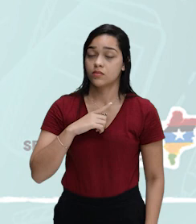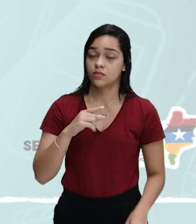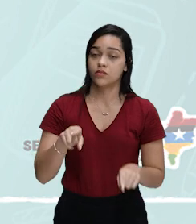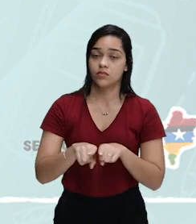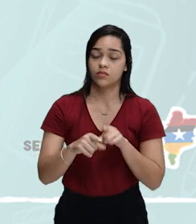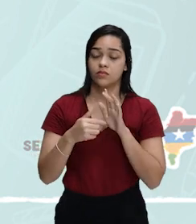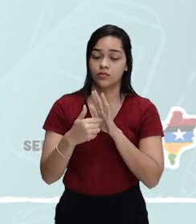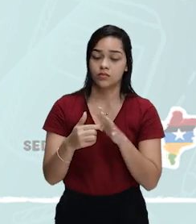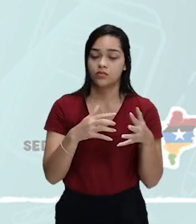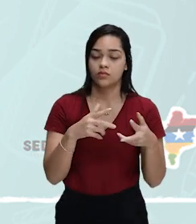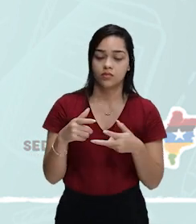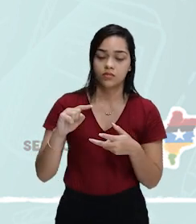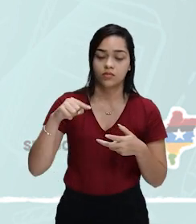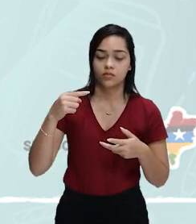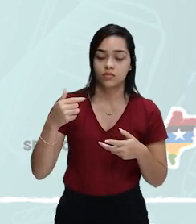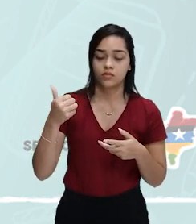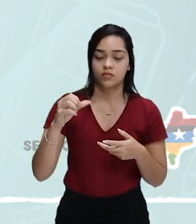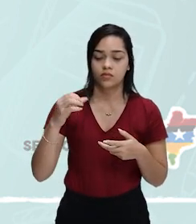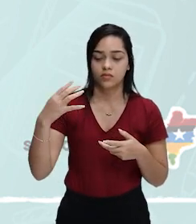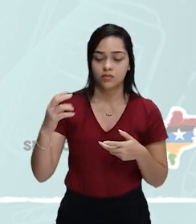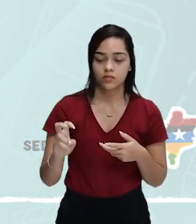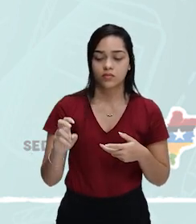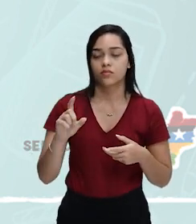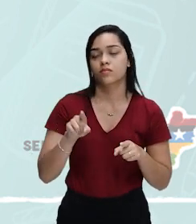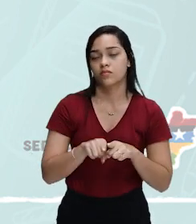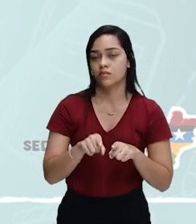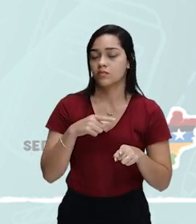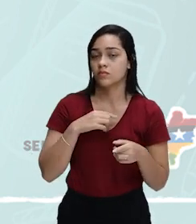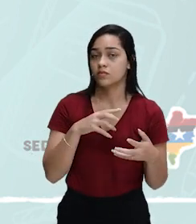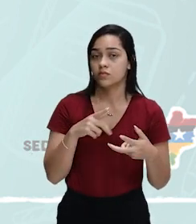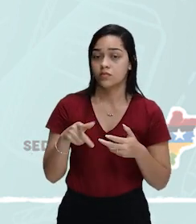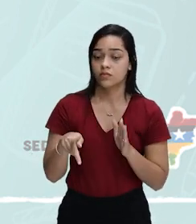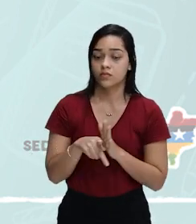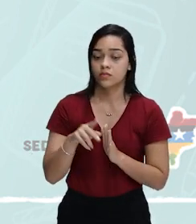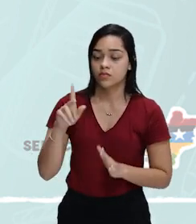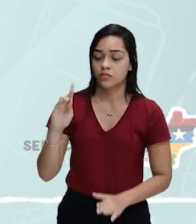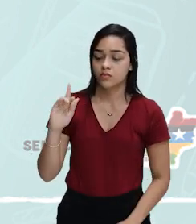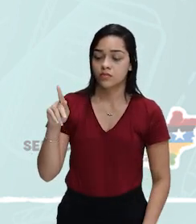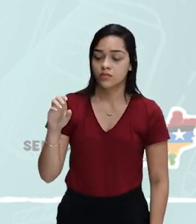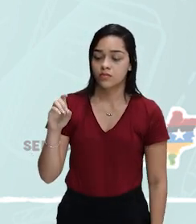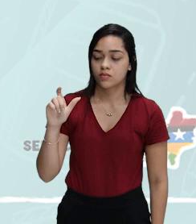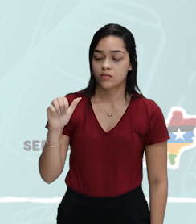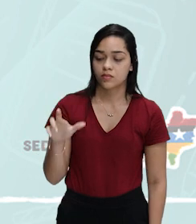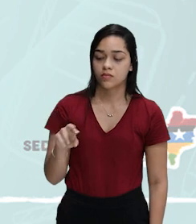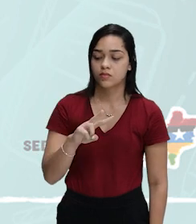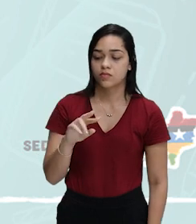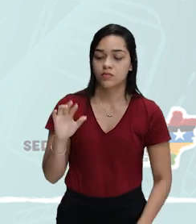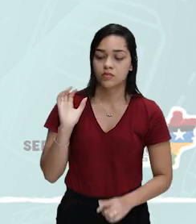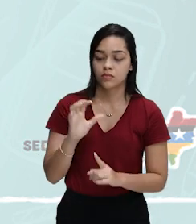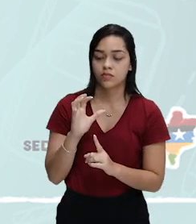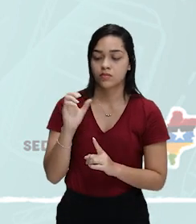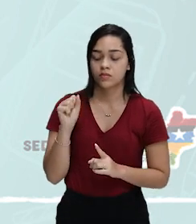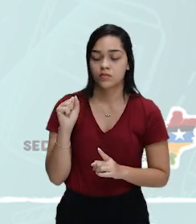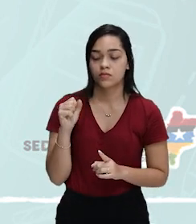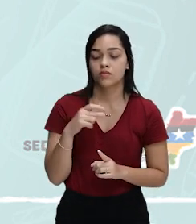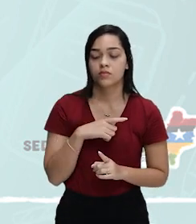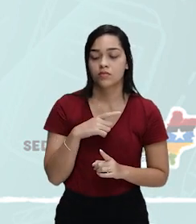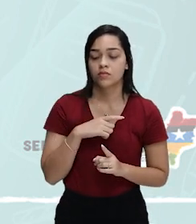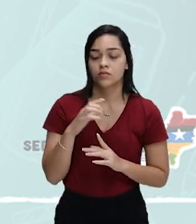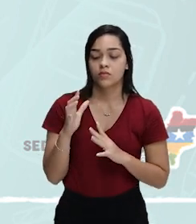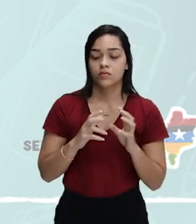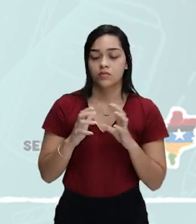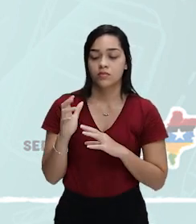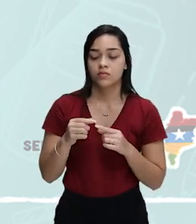Evidente que esse mundo pós-45, ele vai se tornar um mundo bipolar, o que vai favorecer até mesmo um